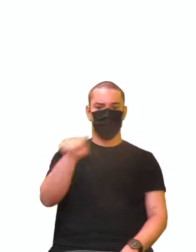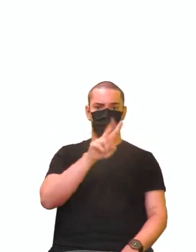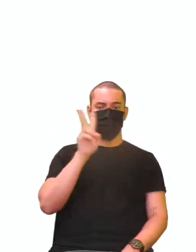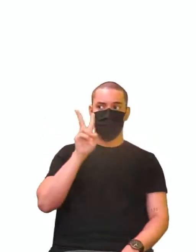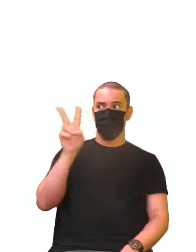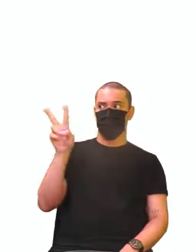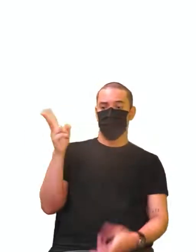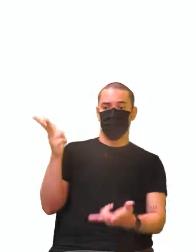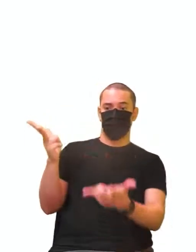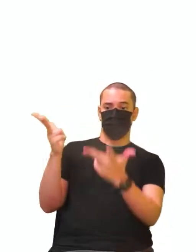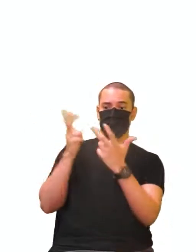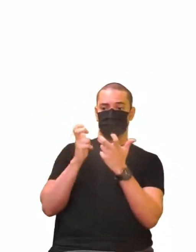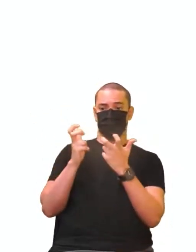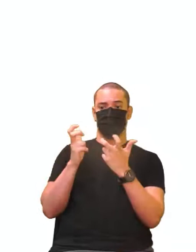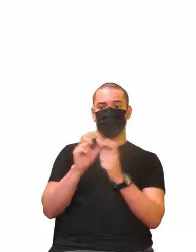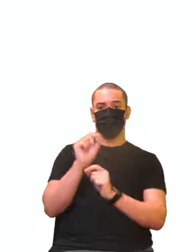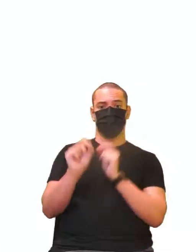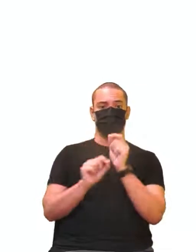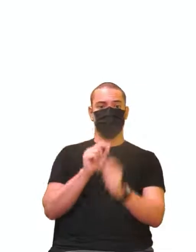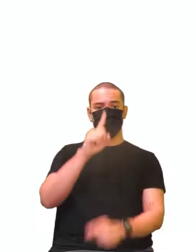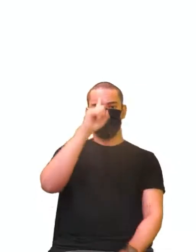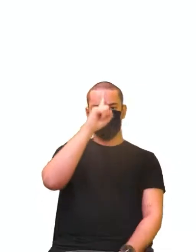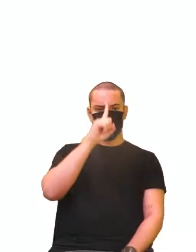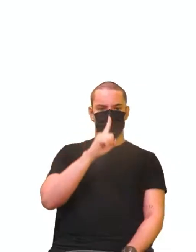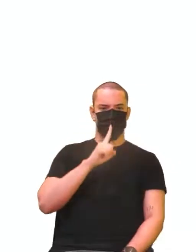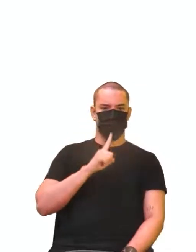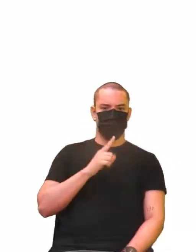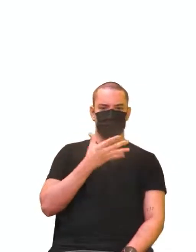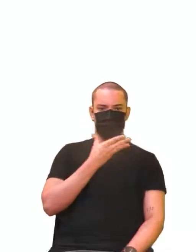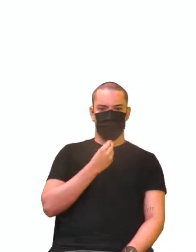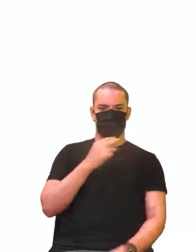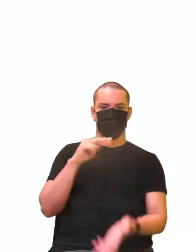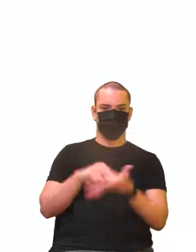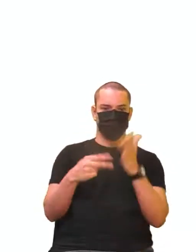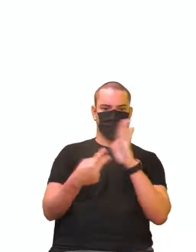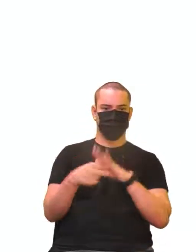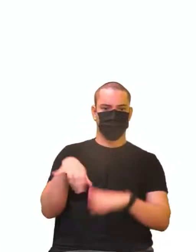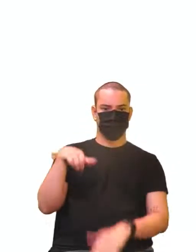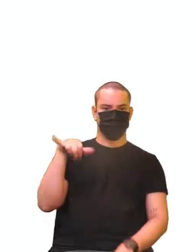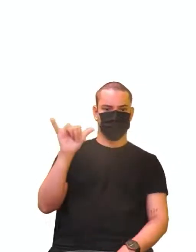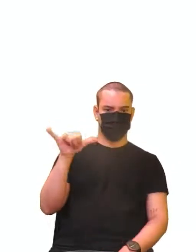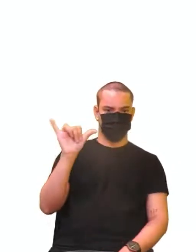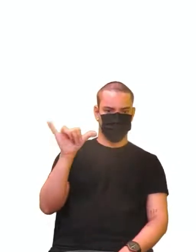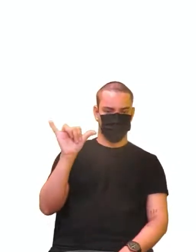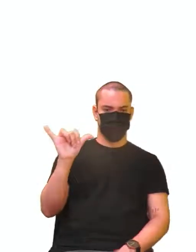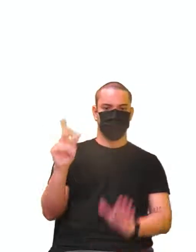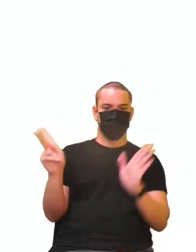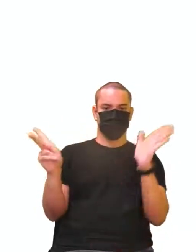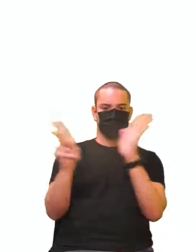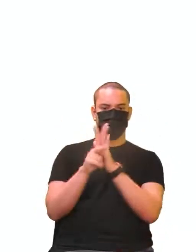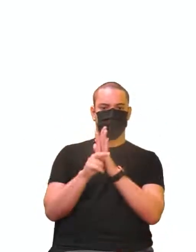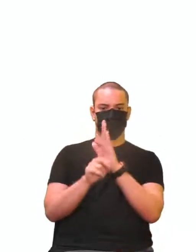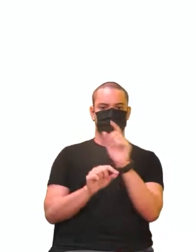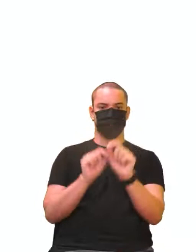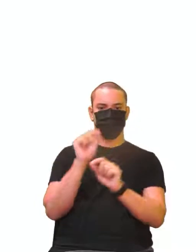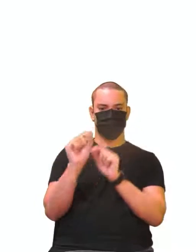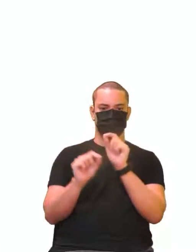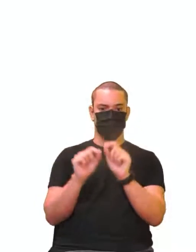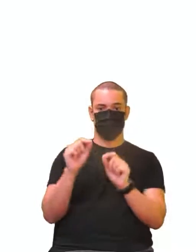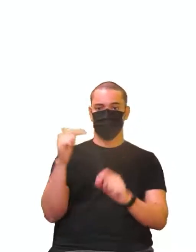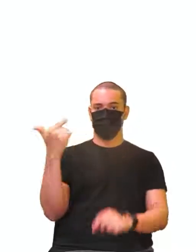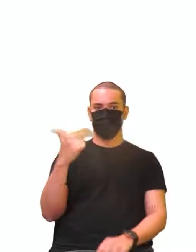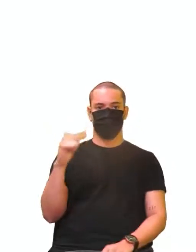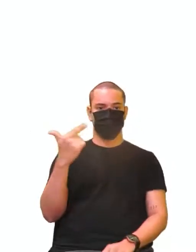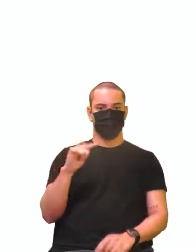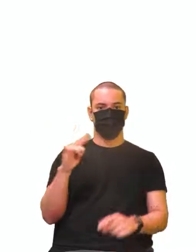realmente perceber aquela parte lá do amarelinho no homem, que representa o Y, que é aquela parte que não